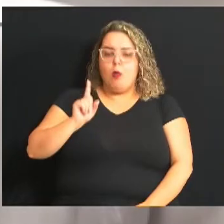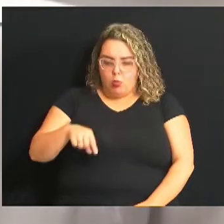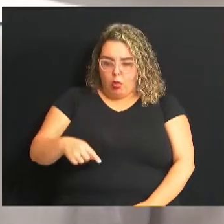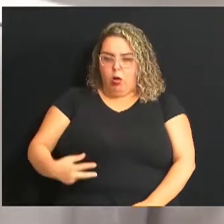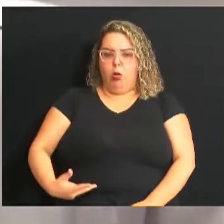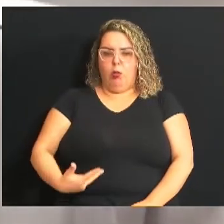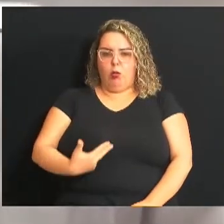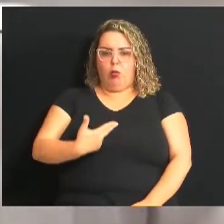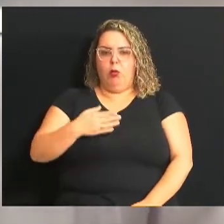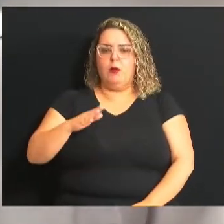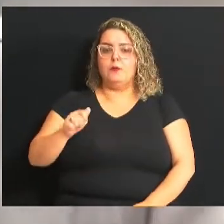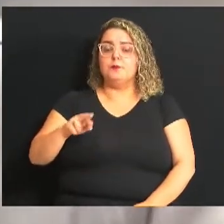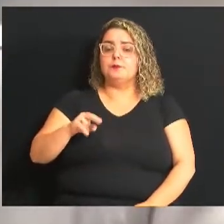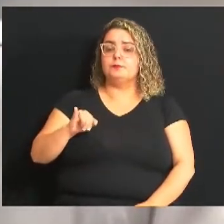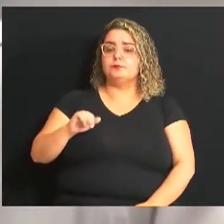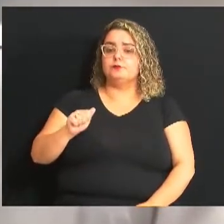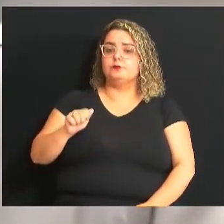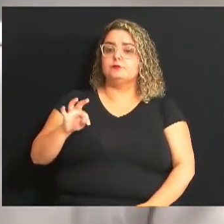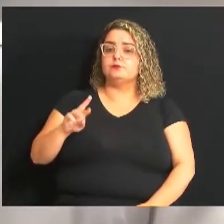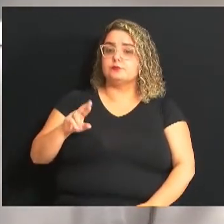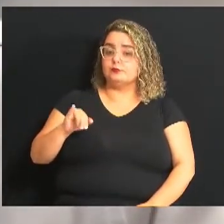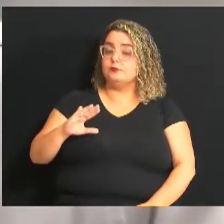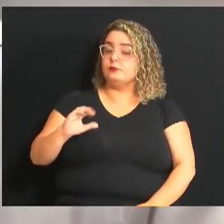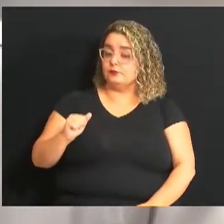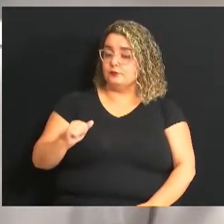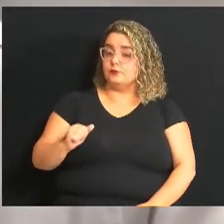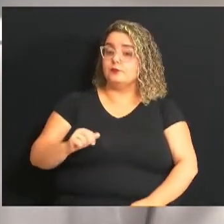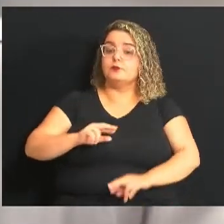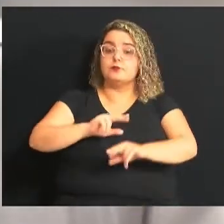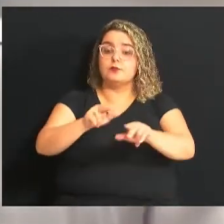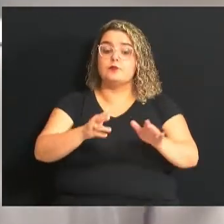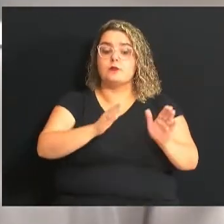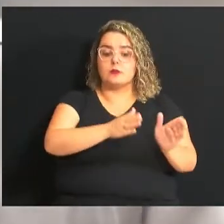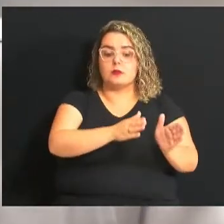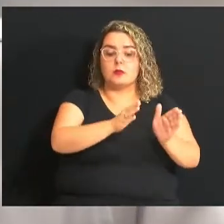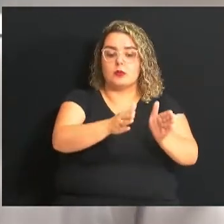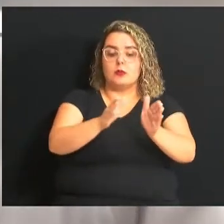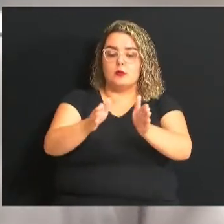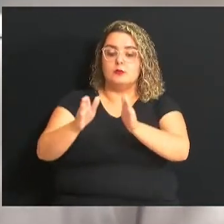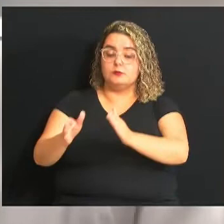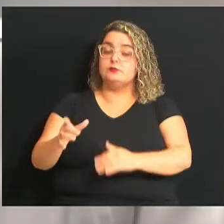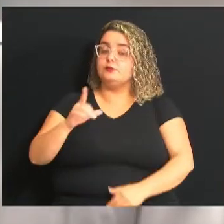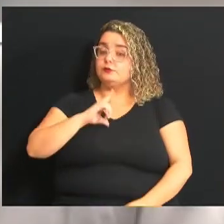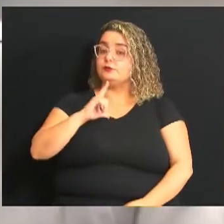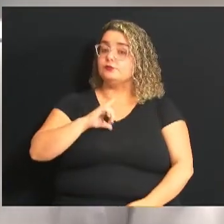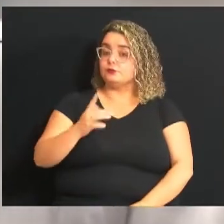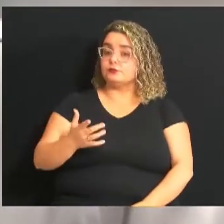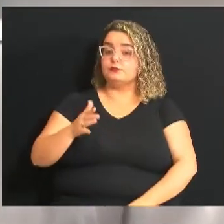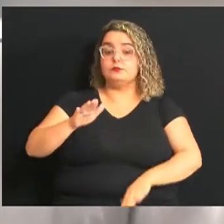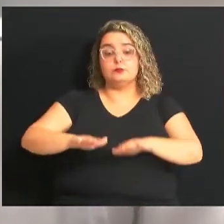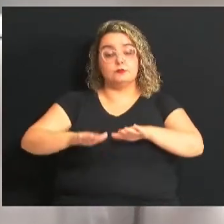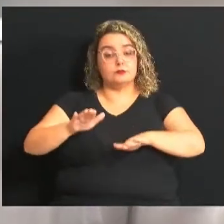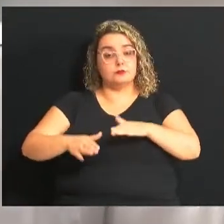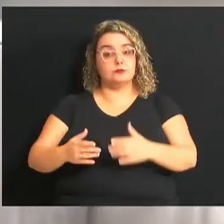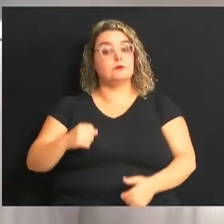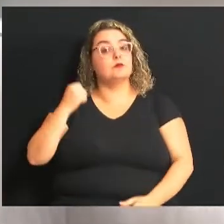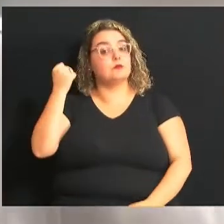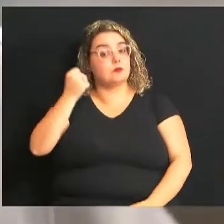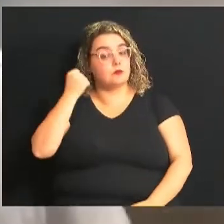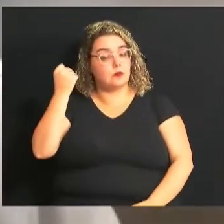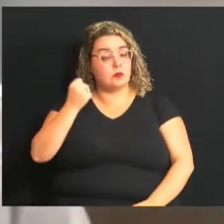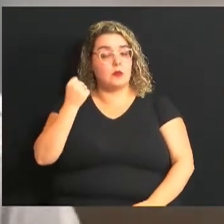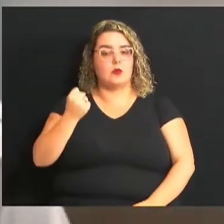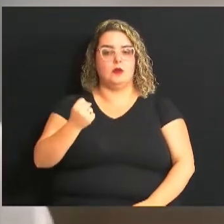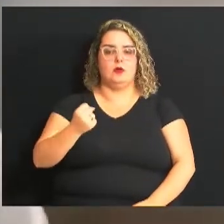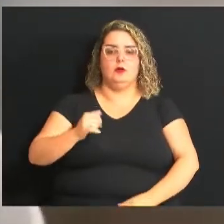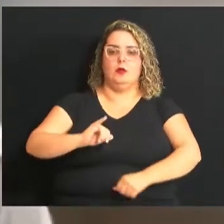para uma cirurgia da obesidade. Então, são várias etapas que nós temos, dependendo da gravidade da